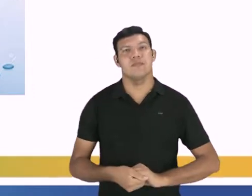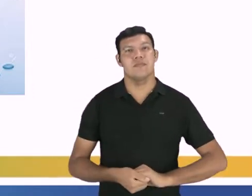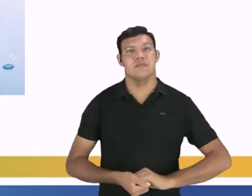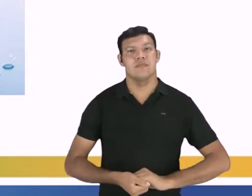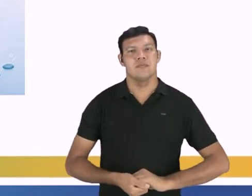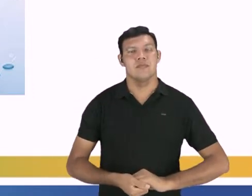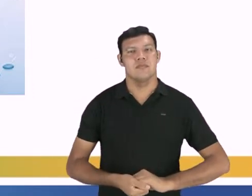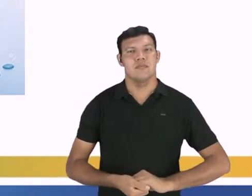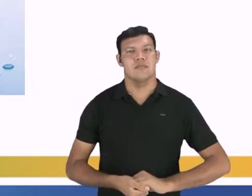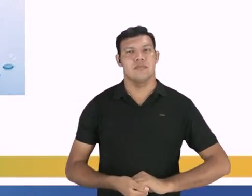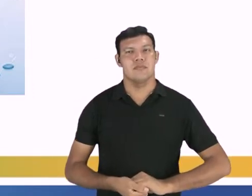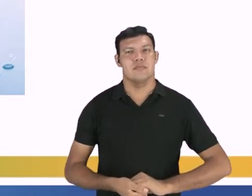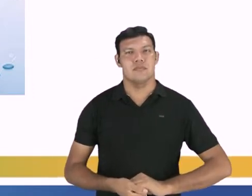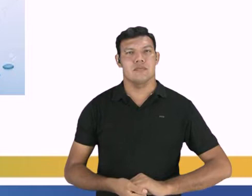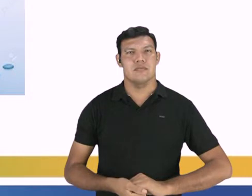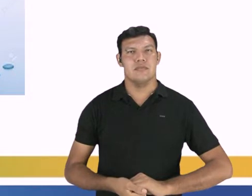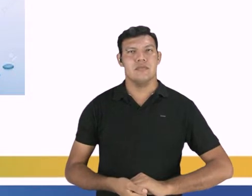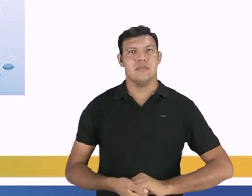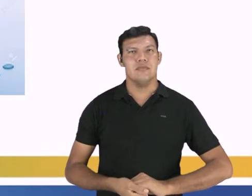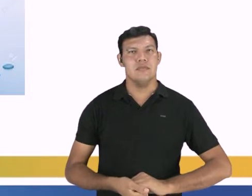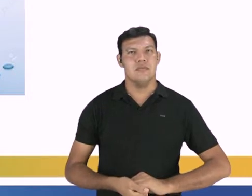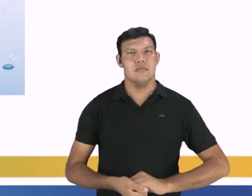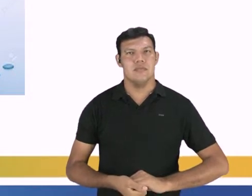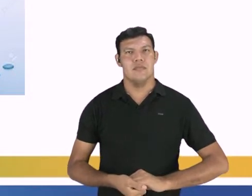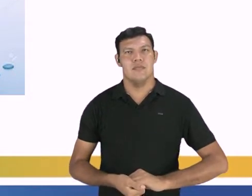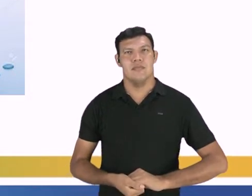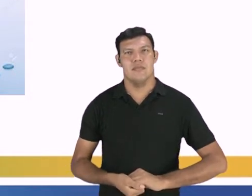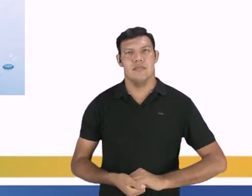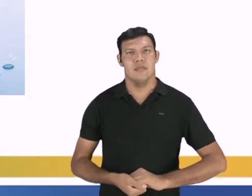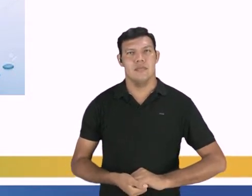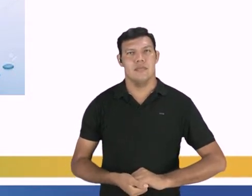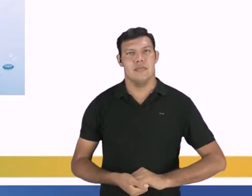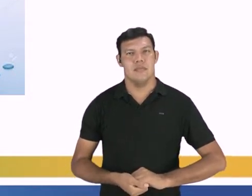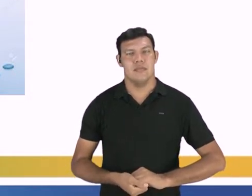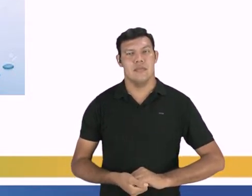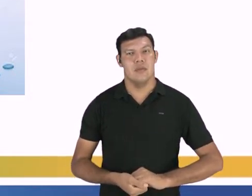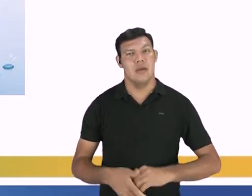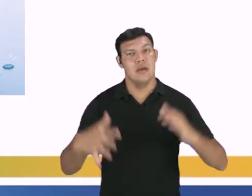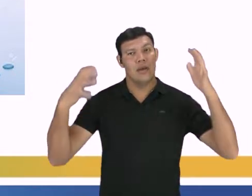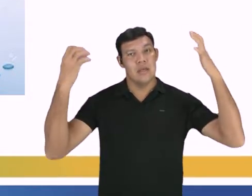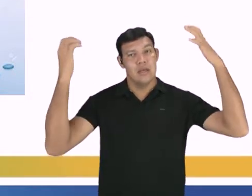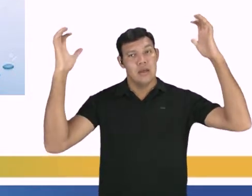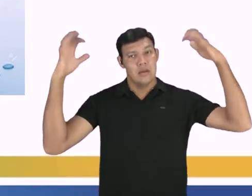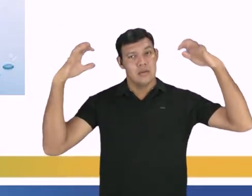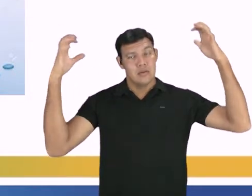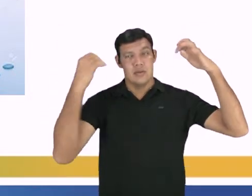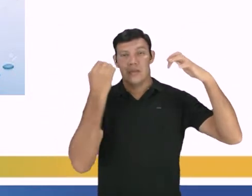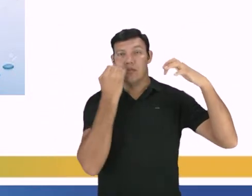it rains, the grass gets wet. Se chove,